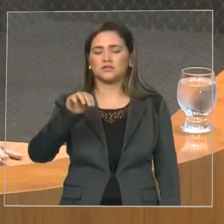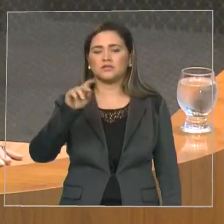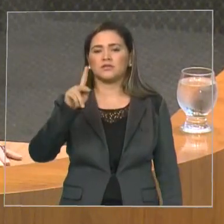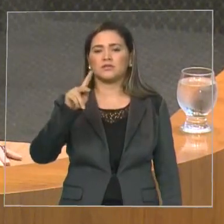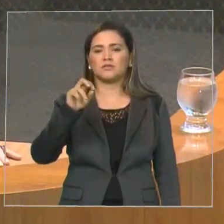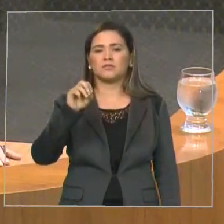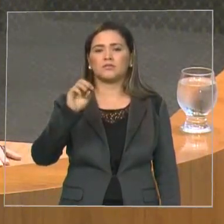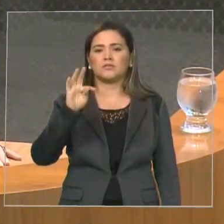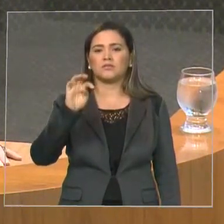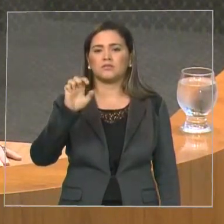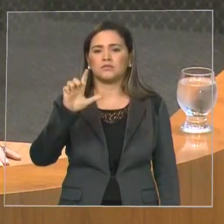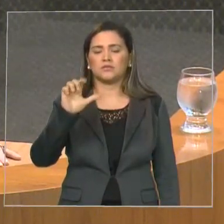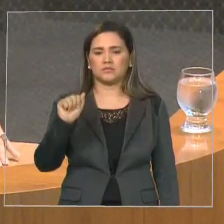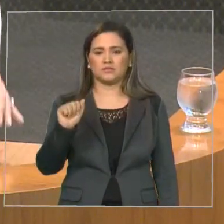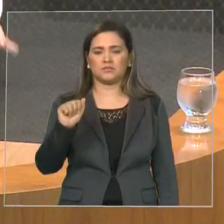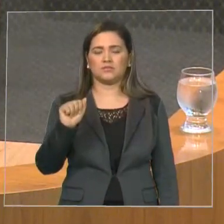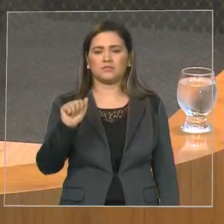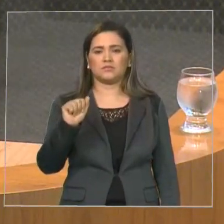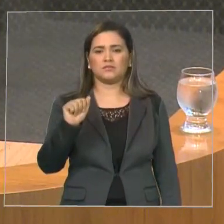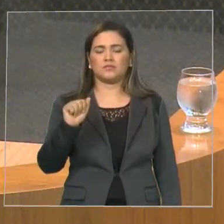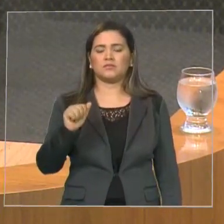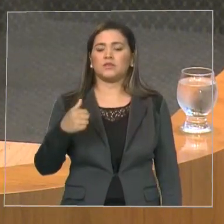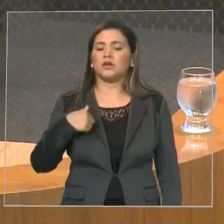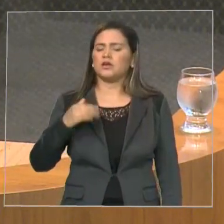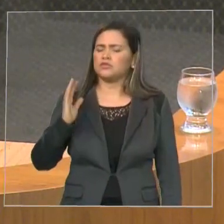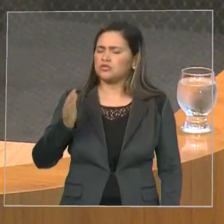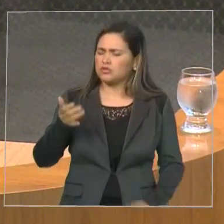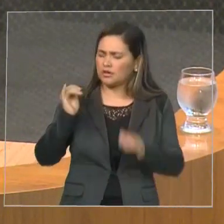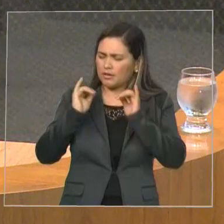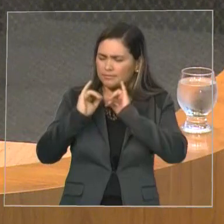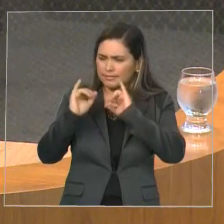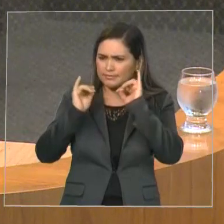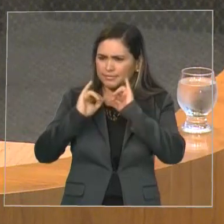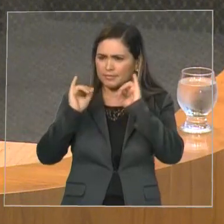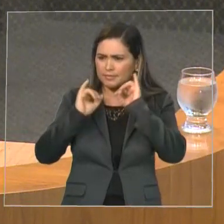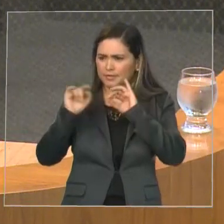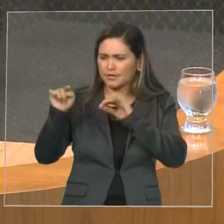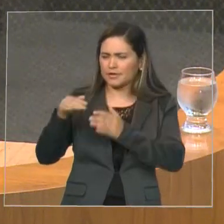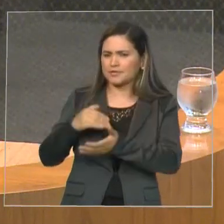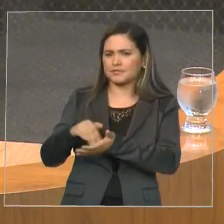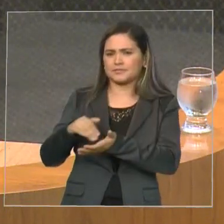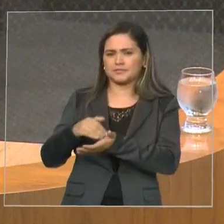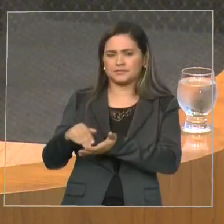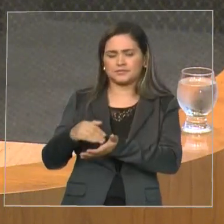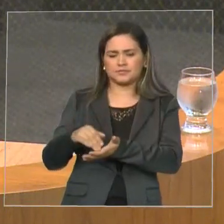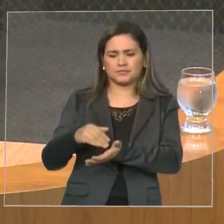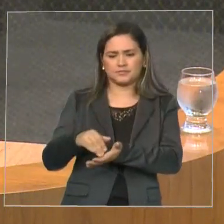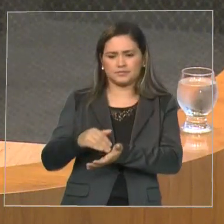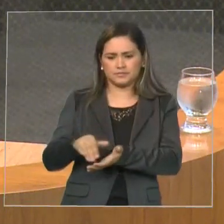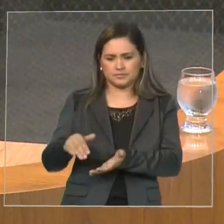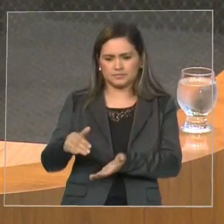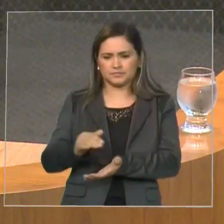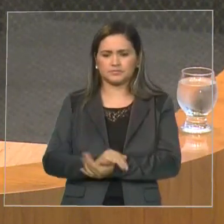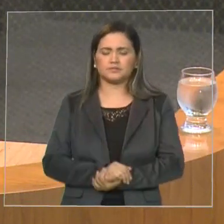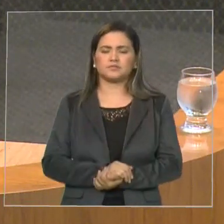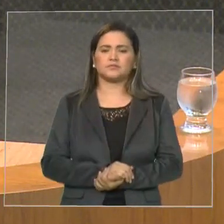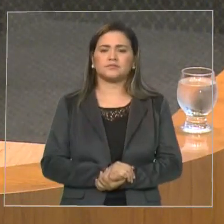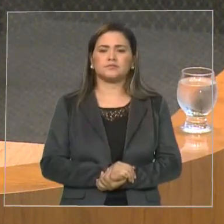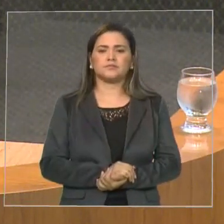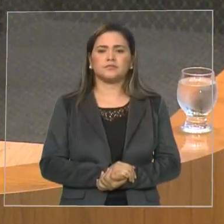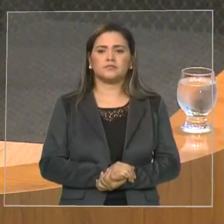Primeiro titular da pasta, o Jefferson Portela, eu já falei aqui inúmeras vezes sobre esse secretário, completamente descontrolado.